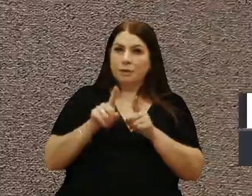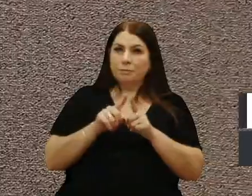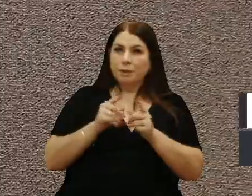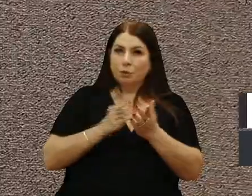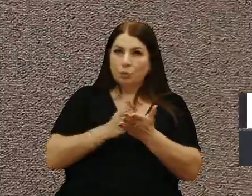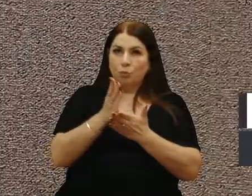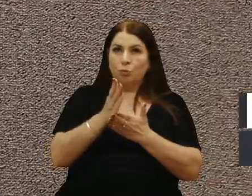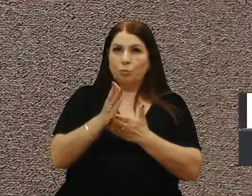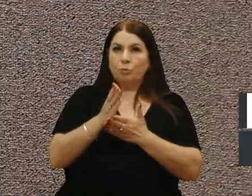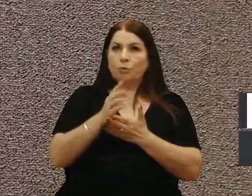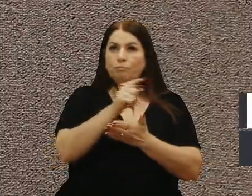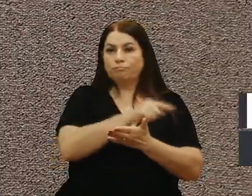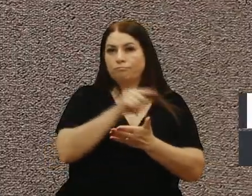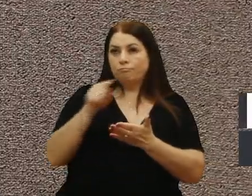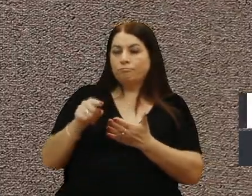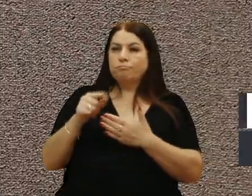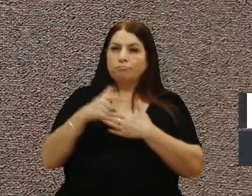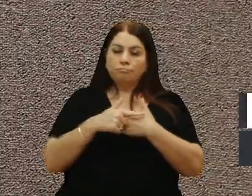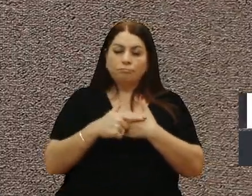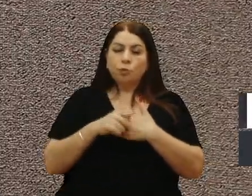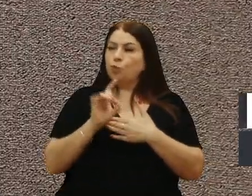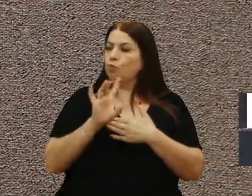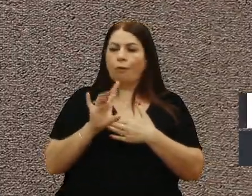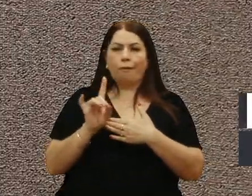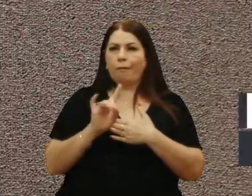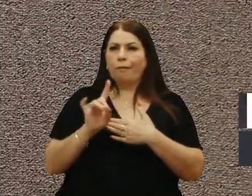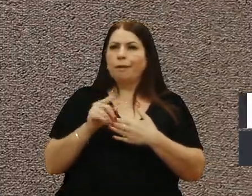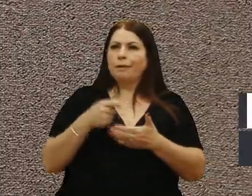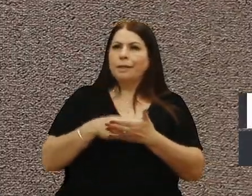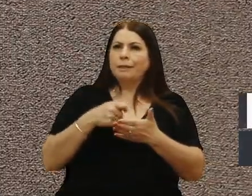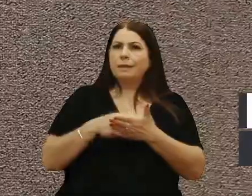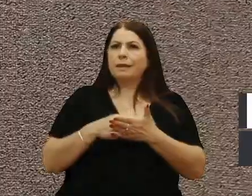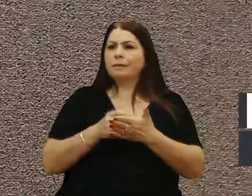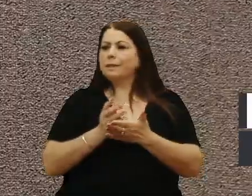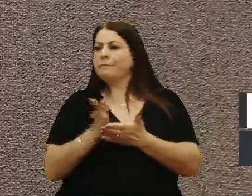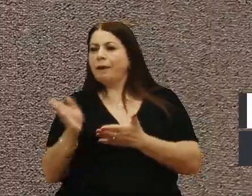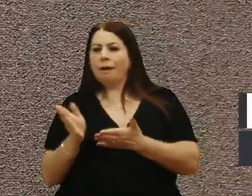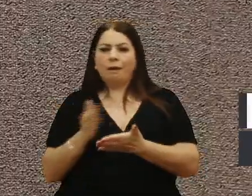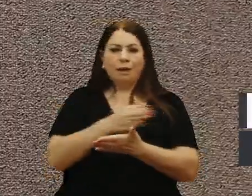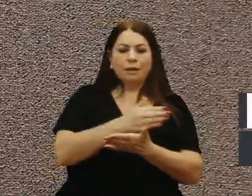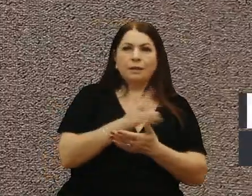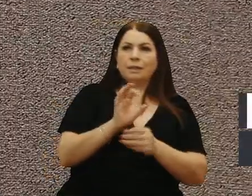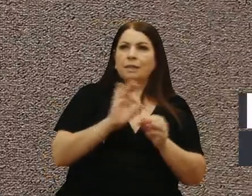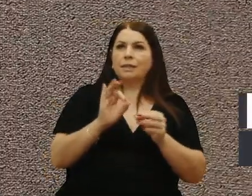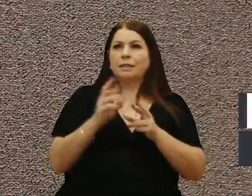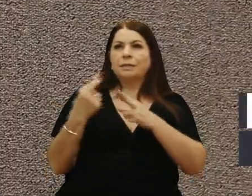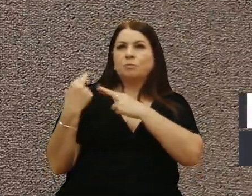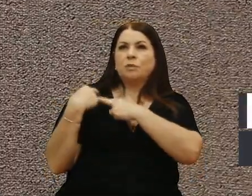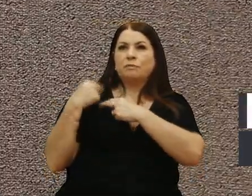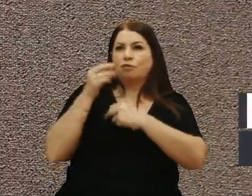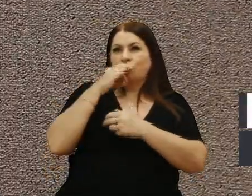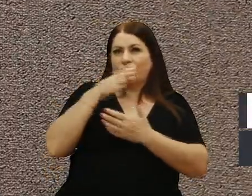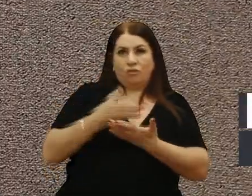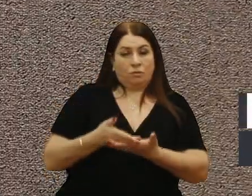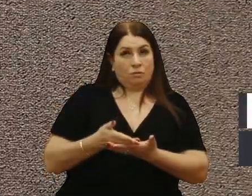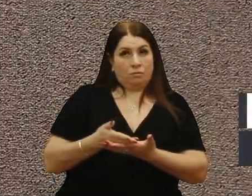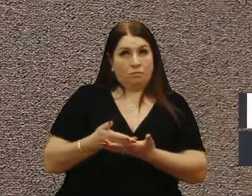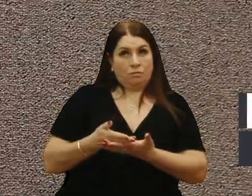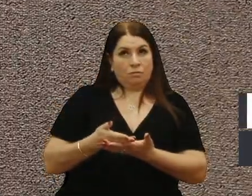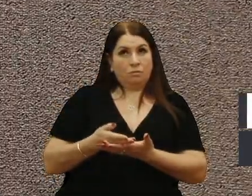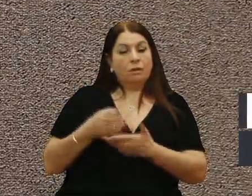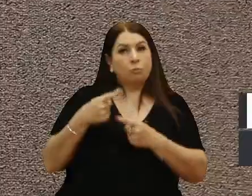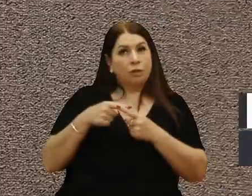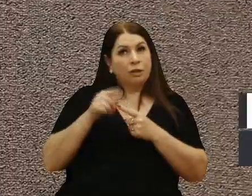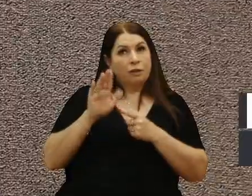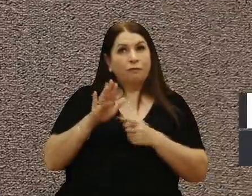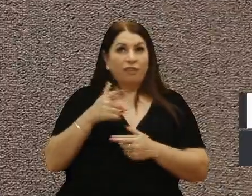cumpram com as suas partes. E não simplesmente tentar sempre desviar e deixar sempre nas costas de Caxias do Sul, tá? Porque além de